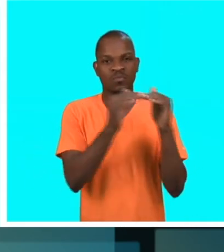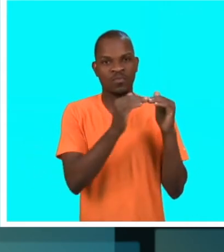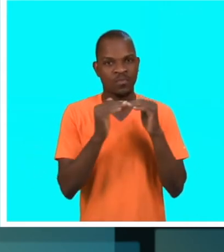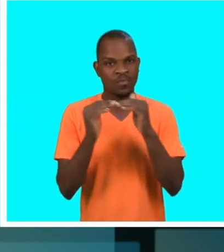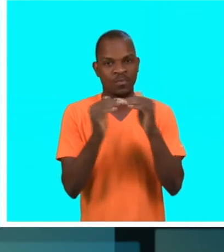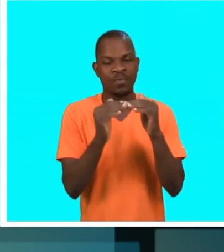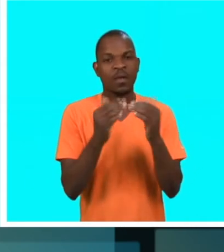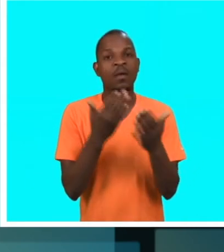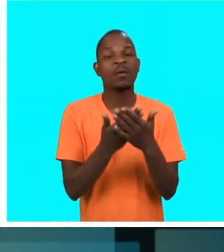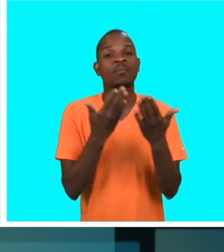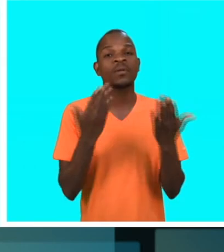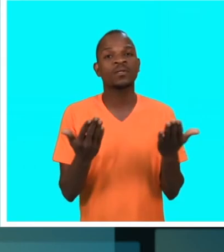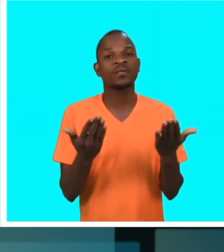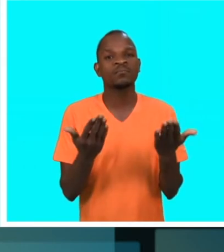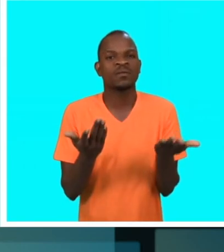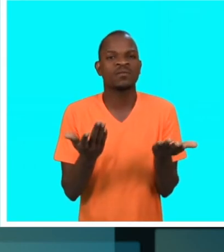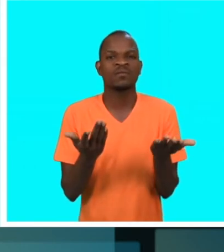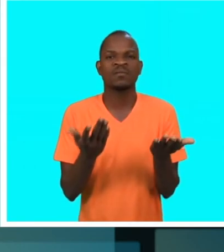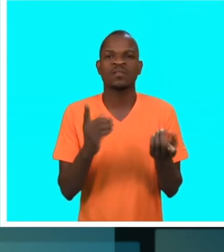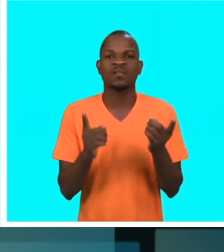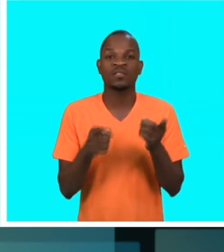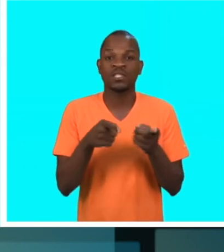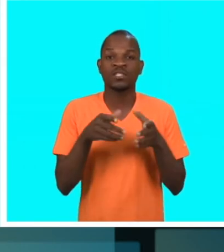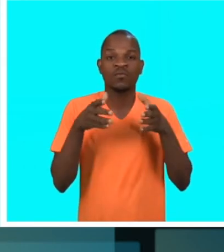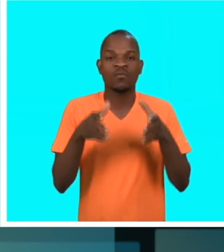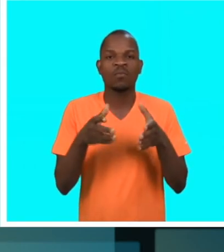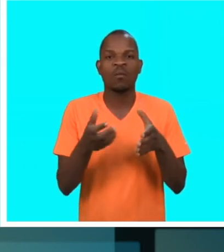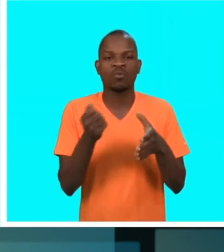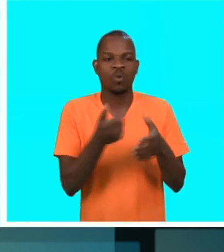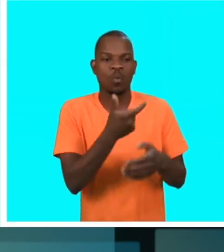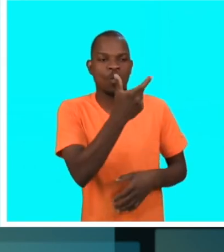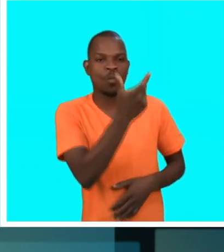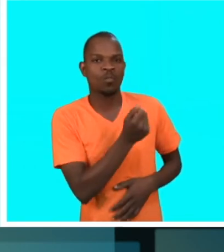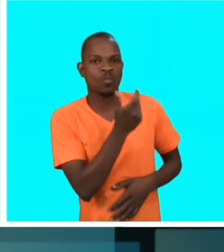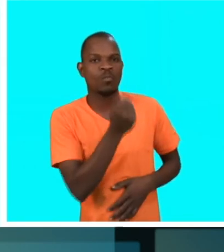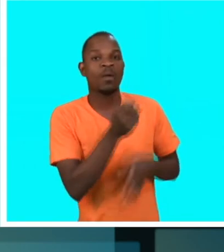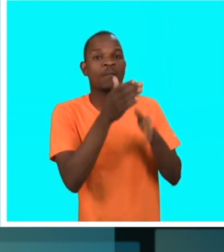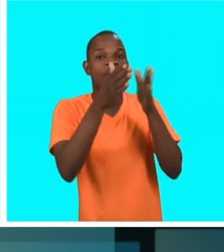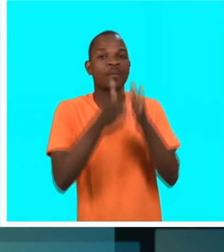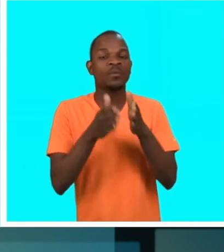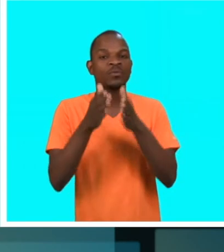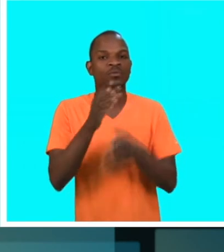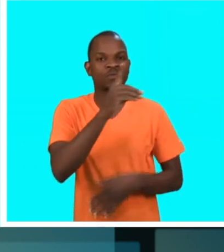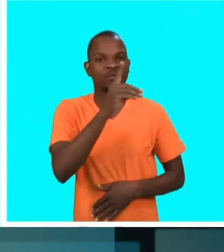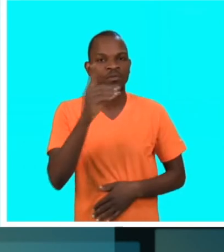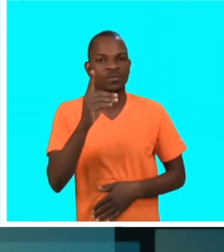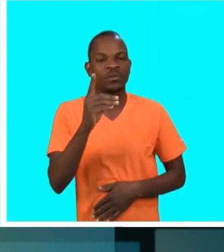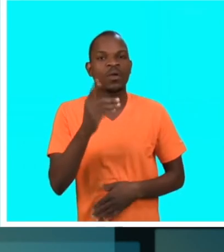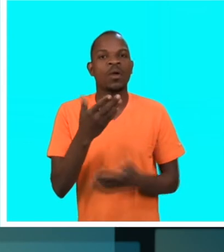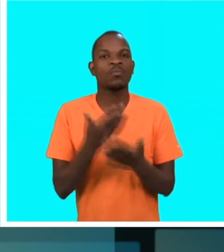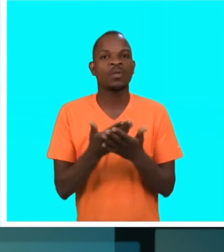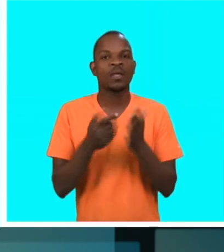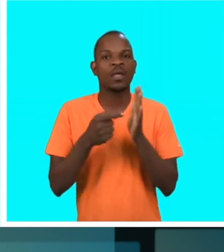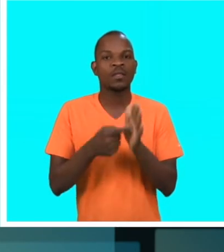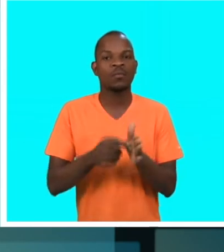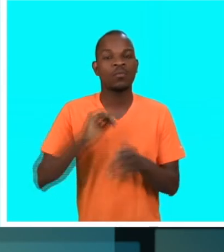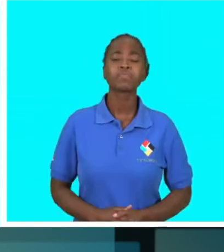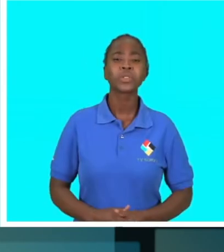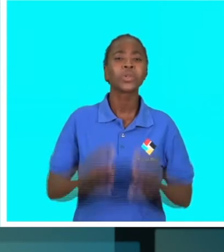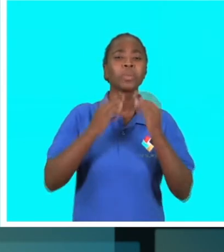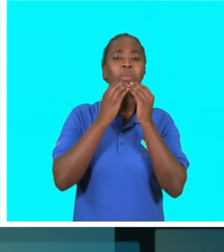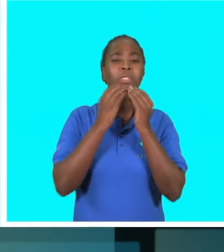equitativos, para, assim, para, desta forma, refletir-se na pessoa com deficiência, porque é esta, neste caso, a